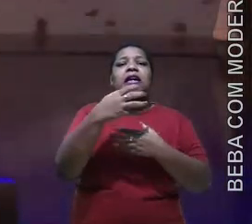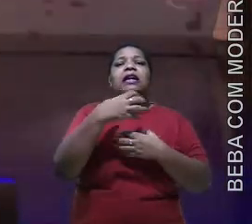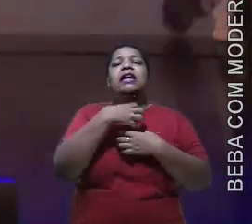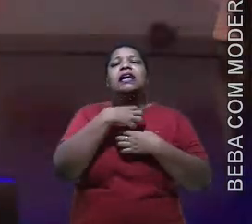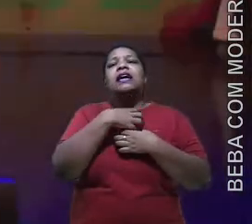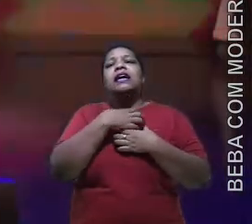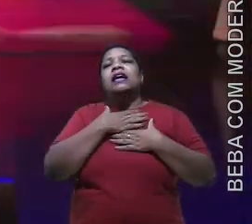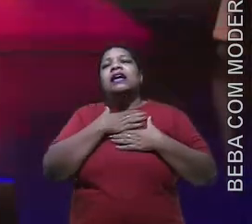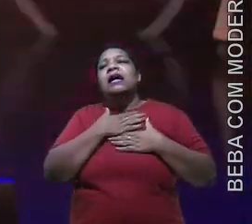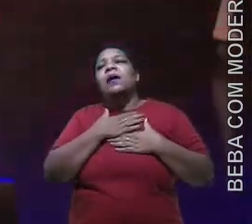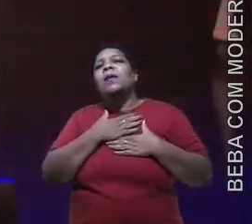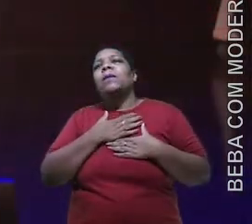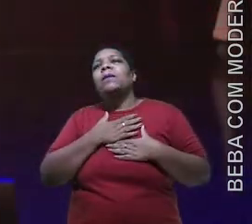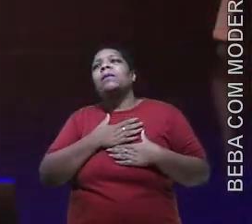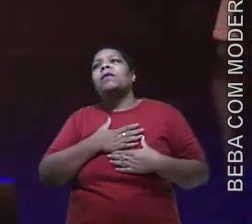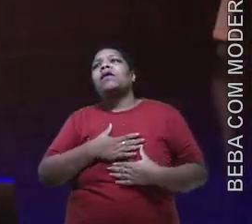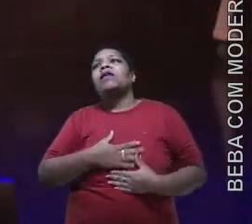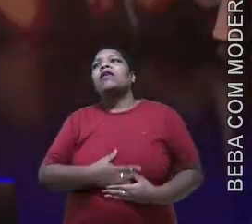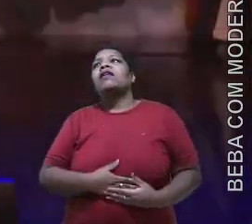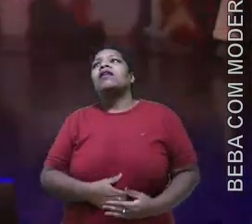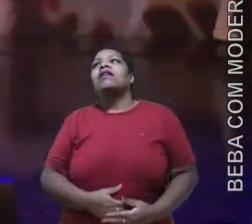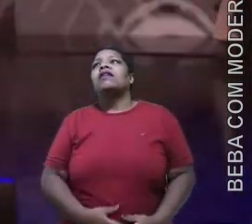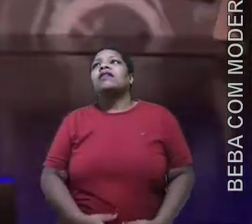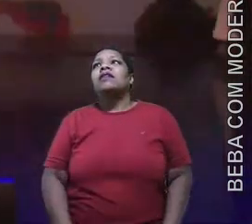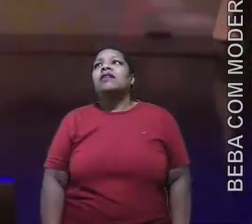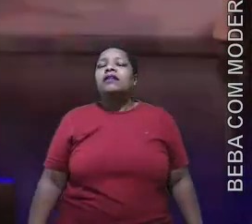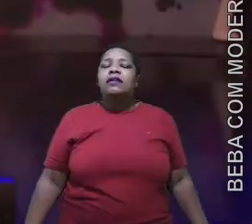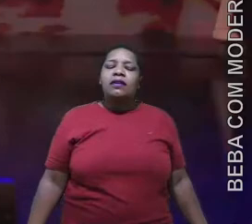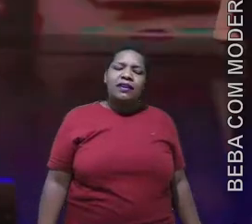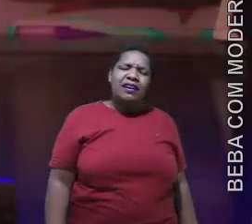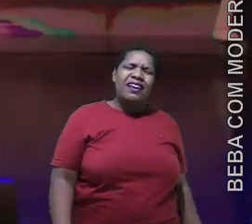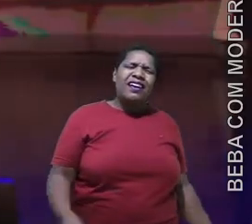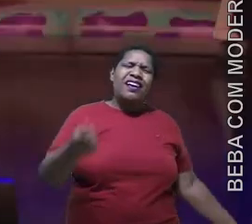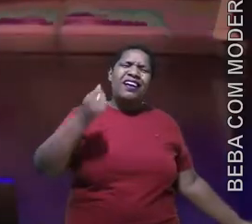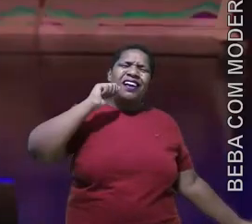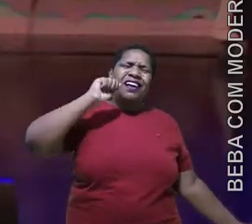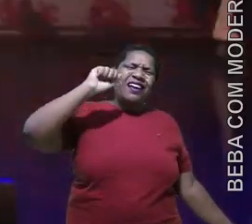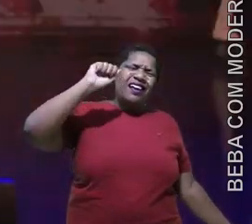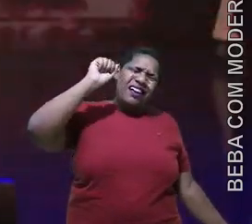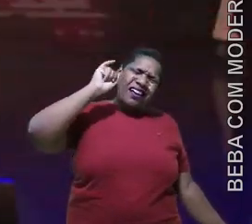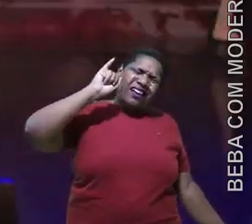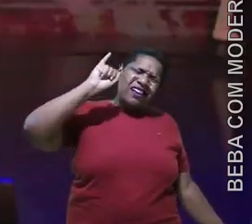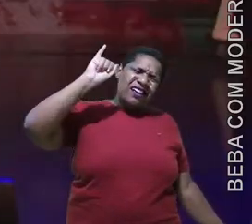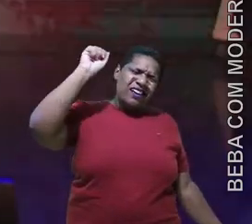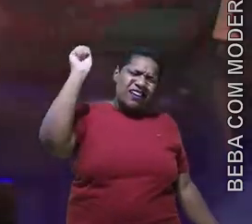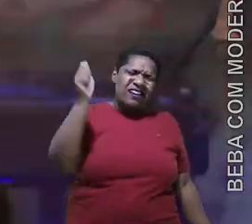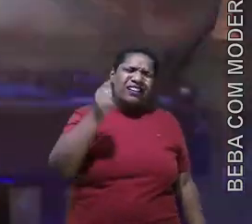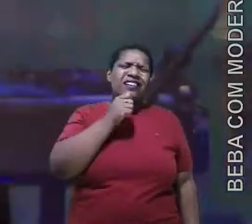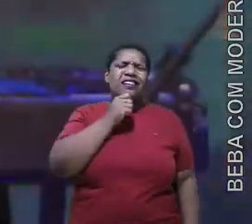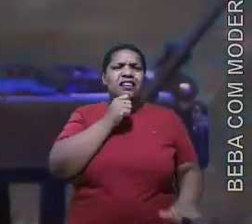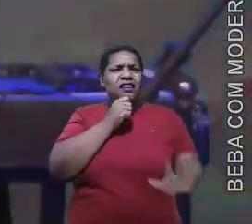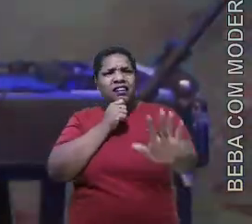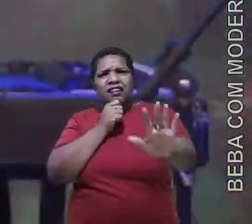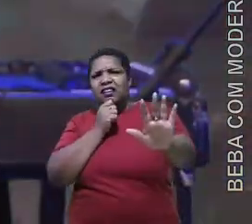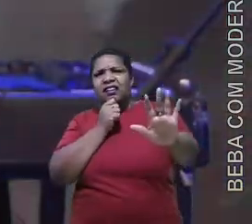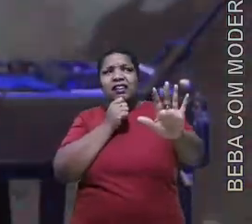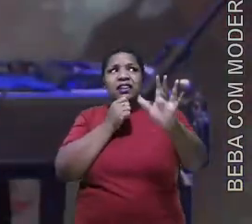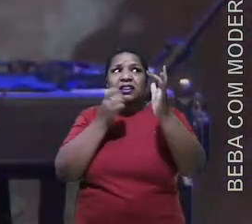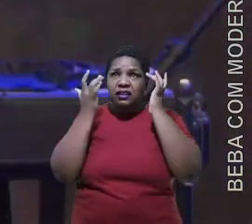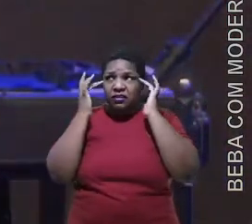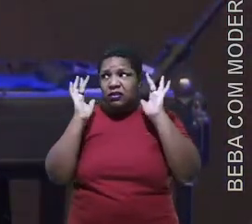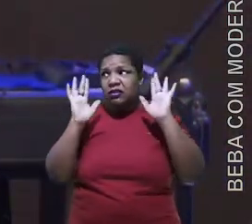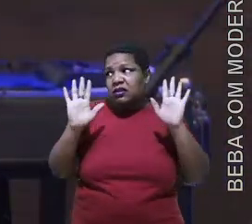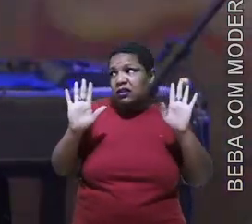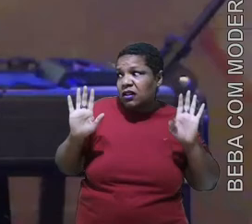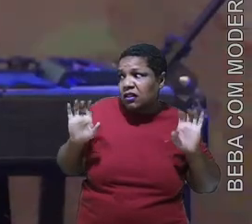E aí E ai não sei doido